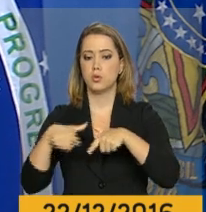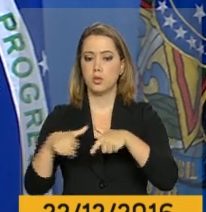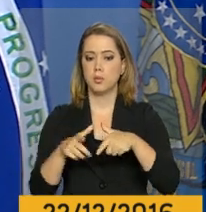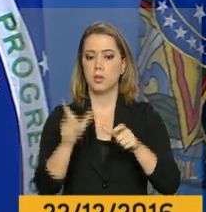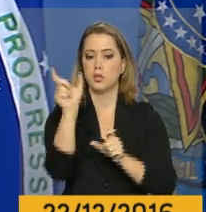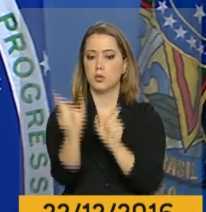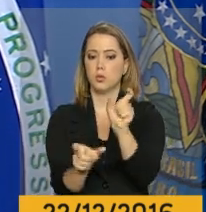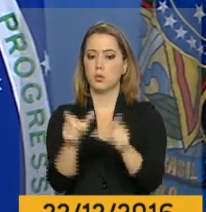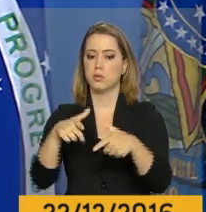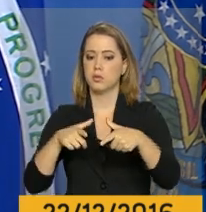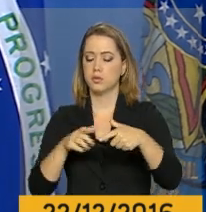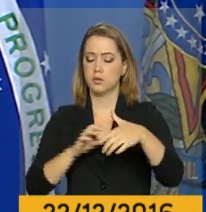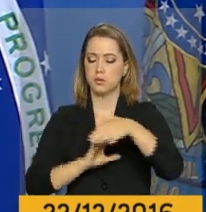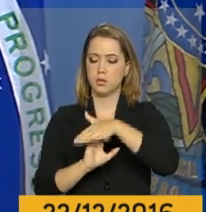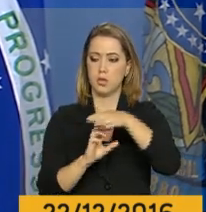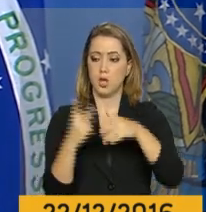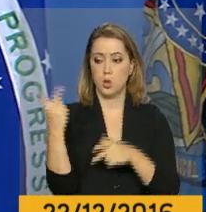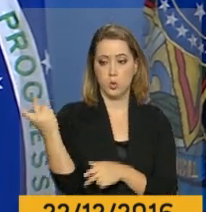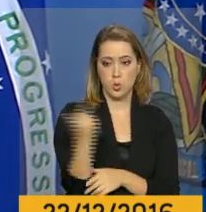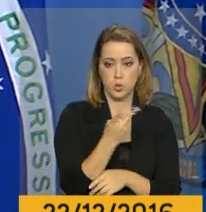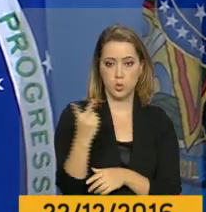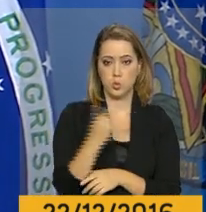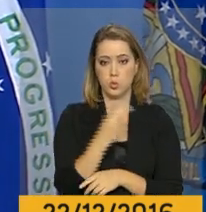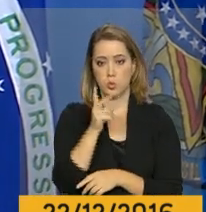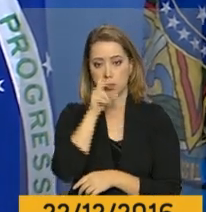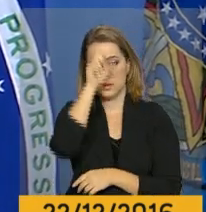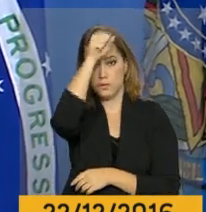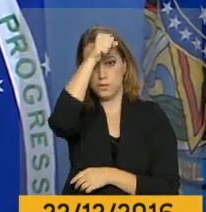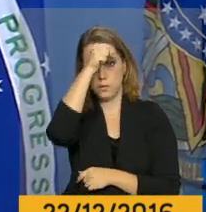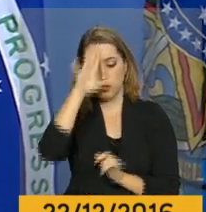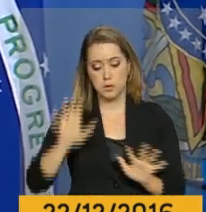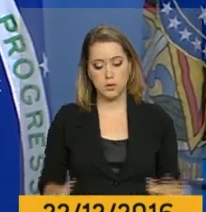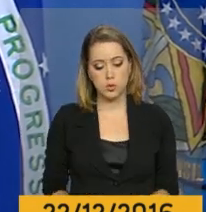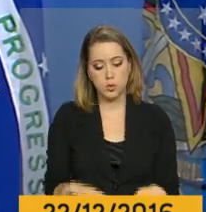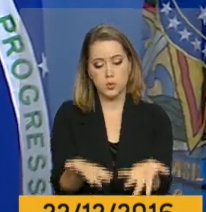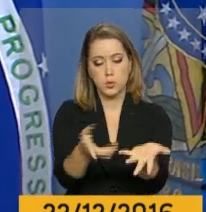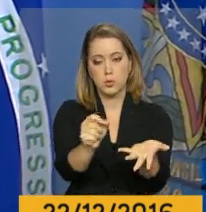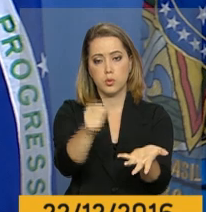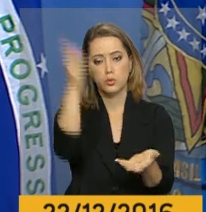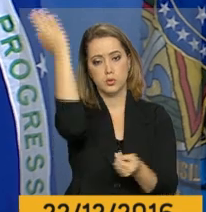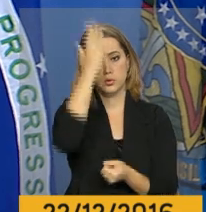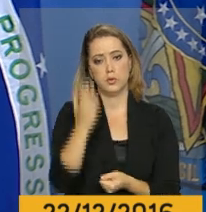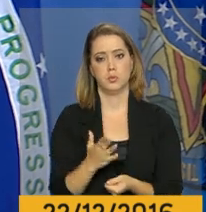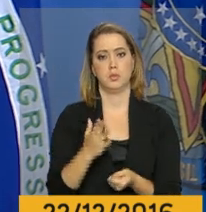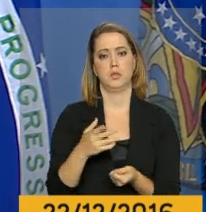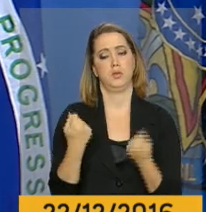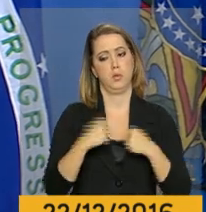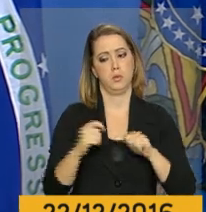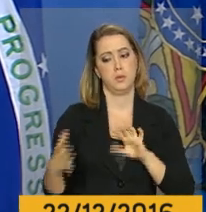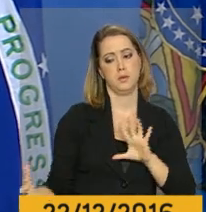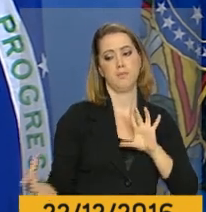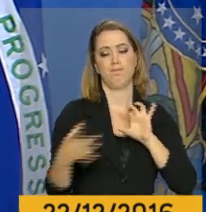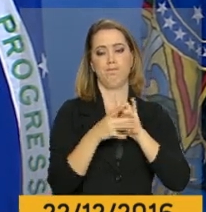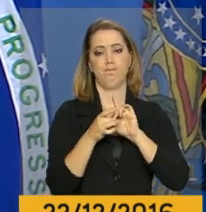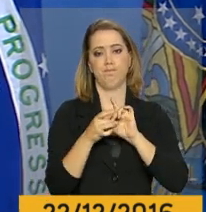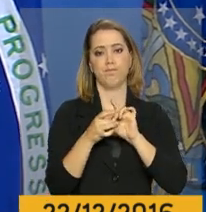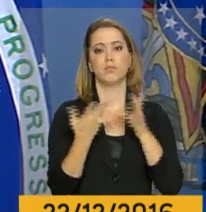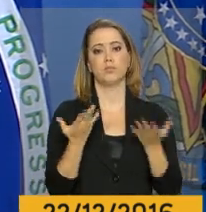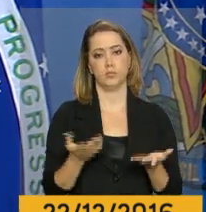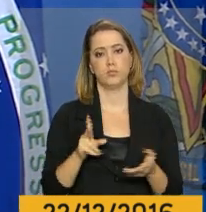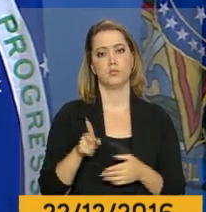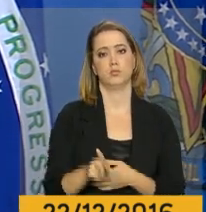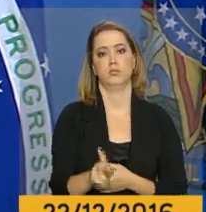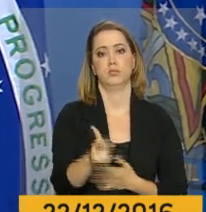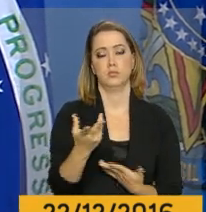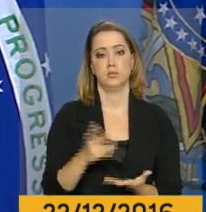estou falando das duas forças produtivas do país, que não devem distanciar-se, ao contrário, devem aliar-se cada